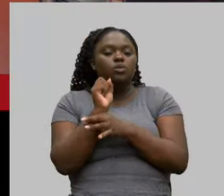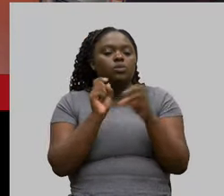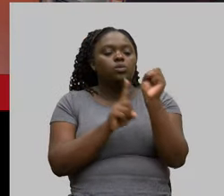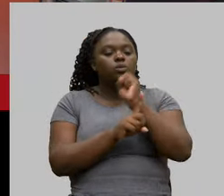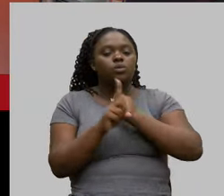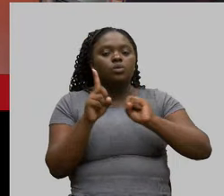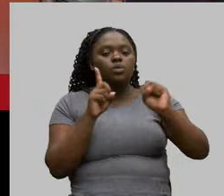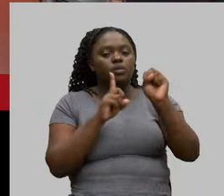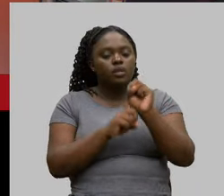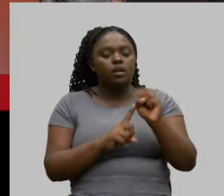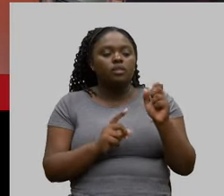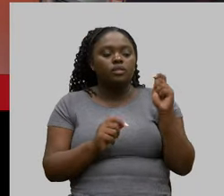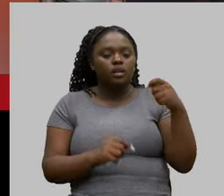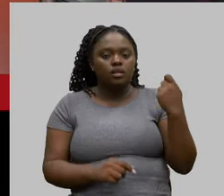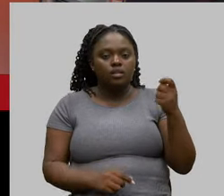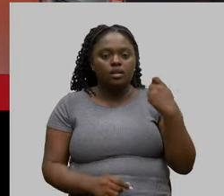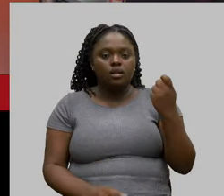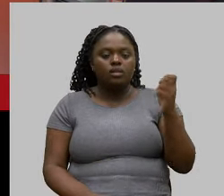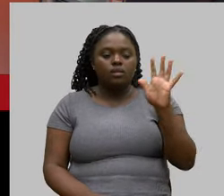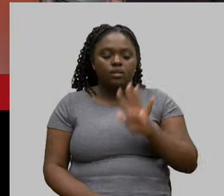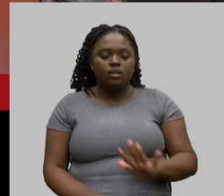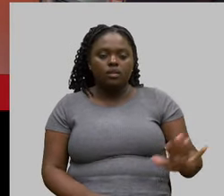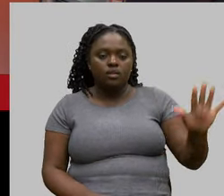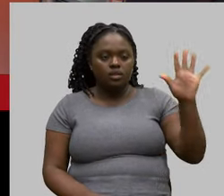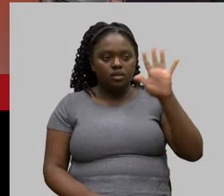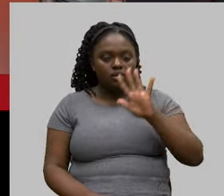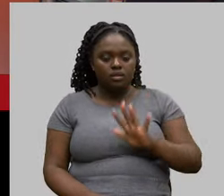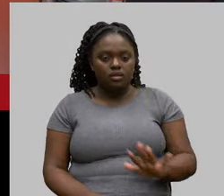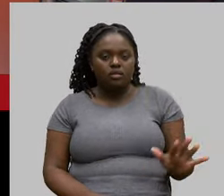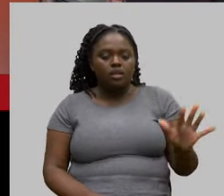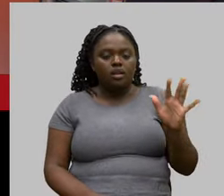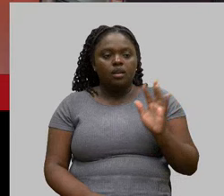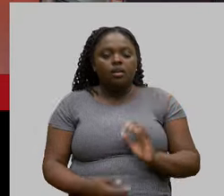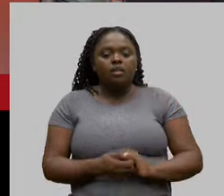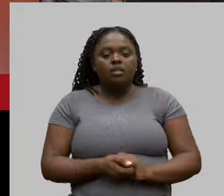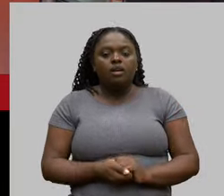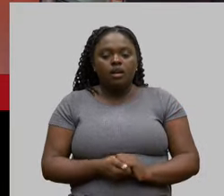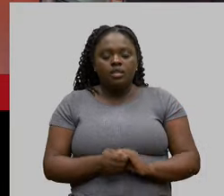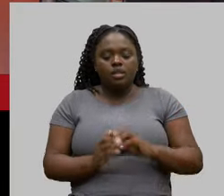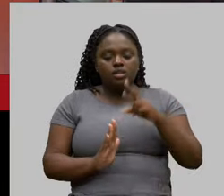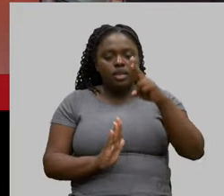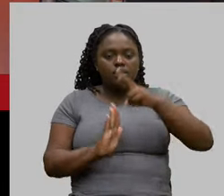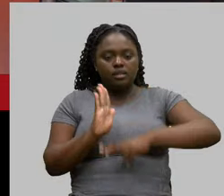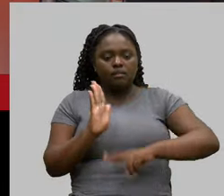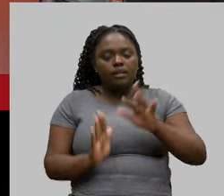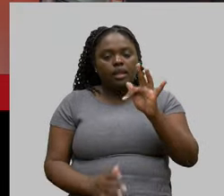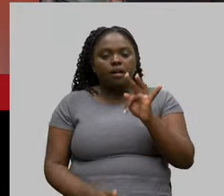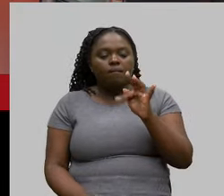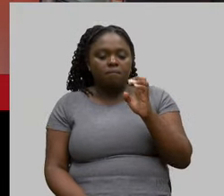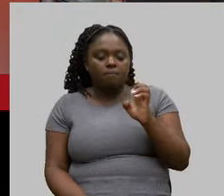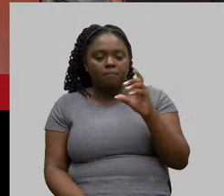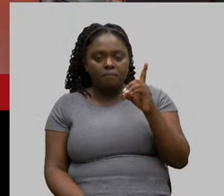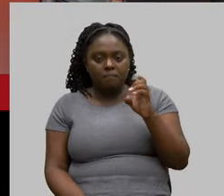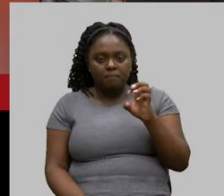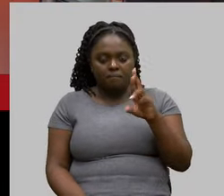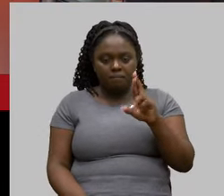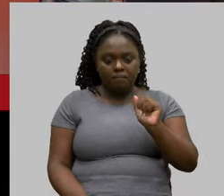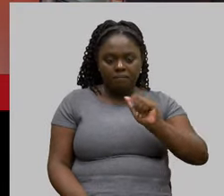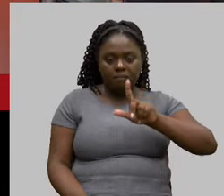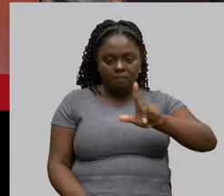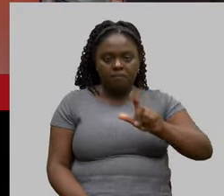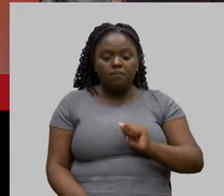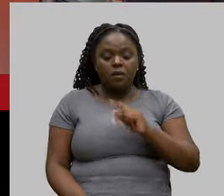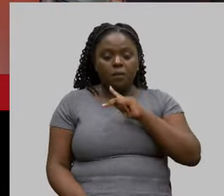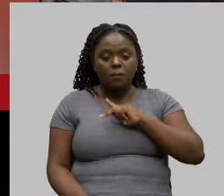Nacional dos auditores fiscais da Receita Federal do Brasil anfip representando Vilson Antônio Romero